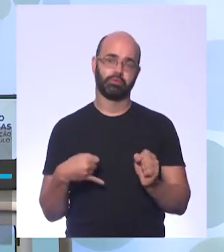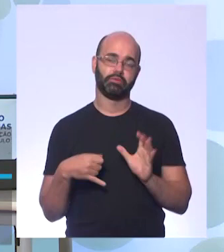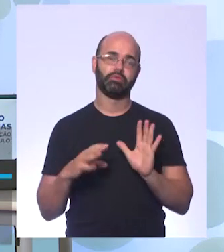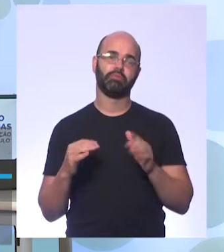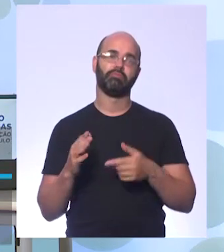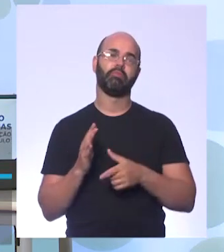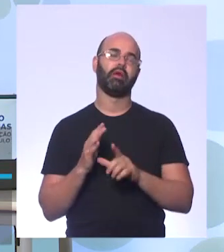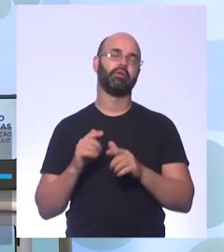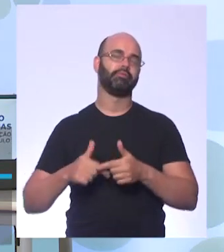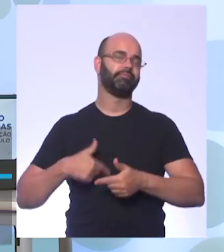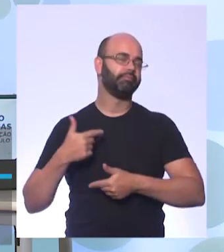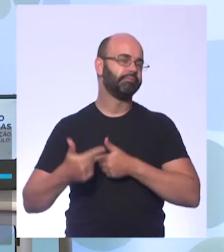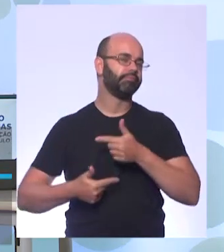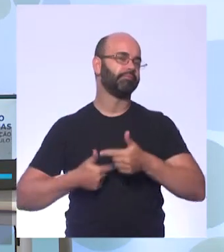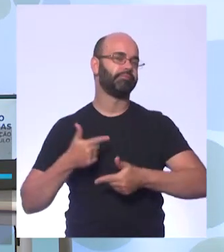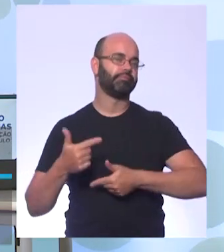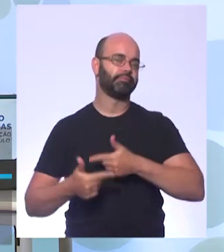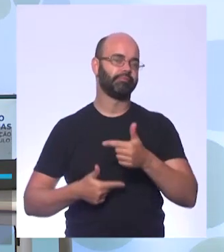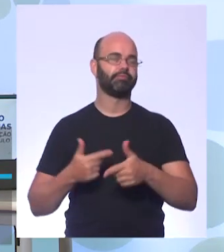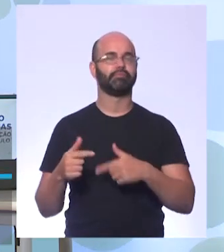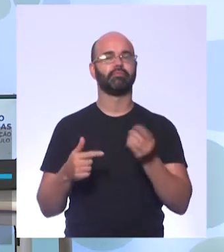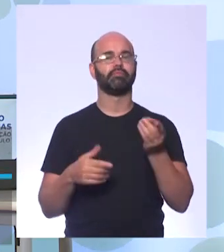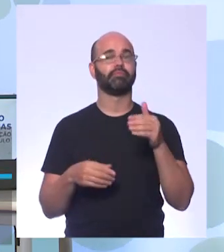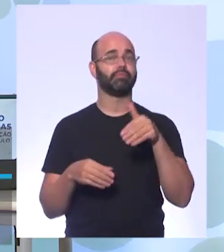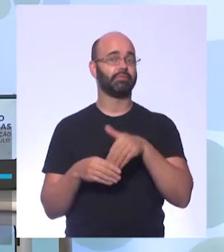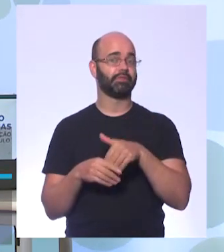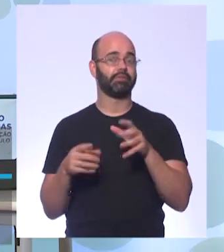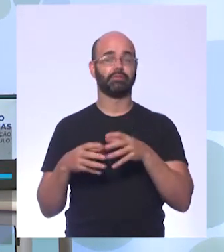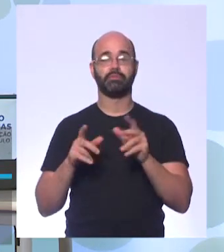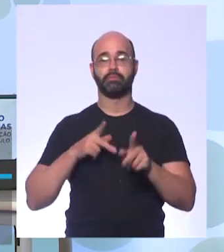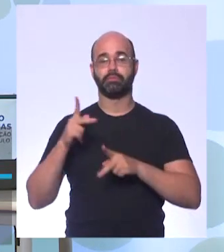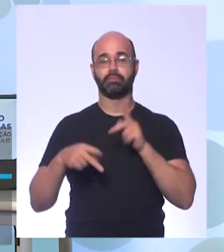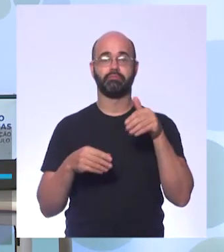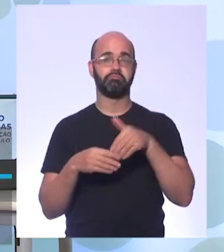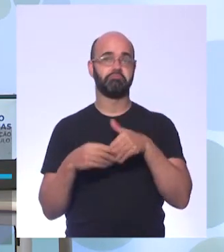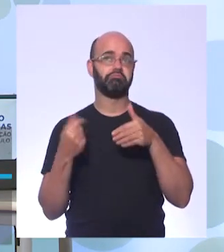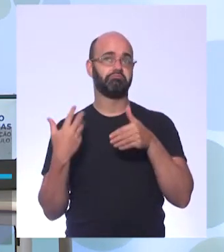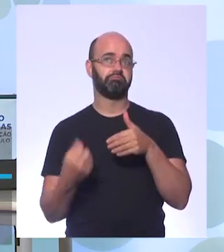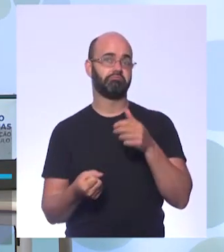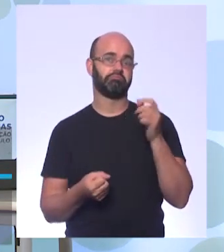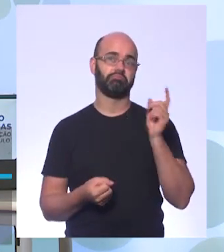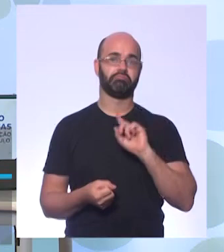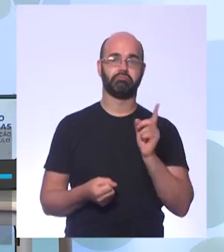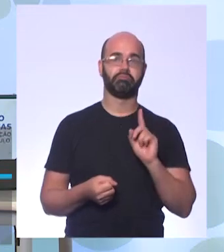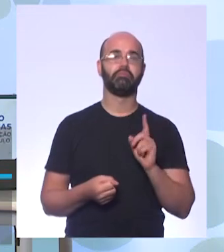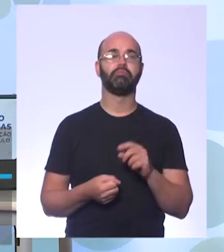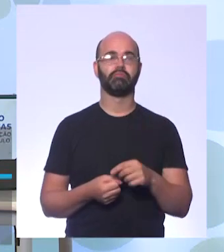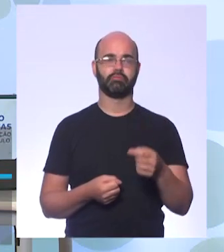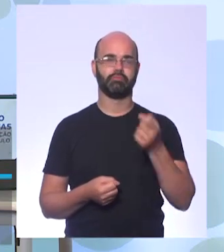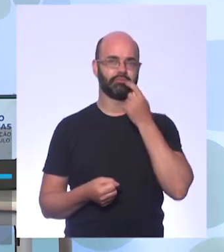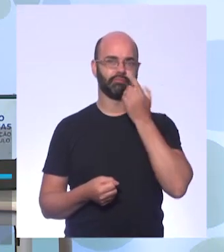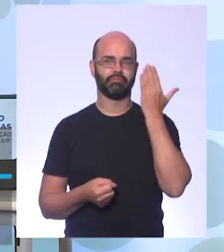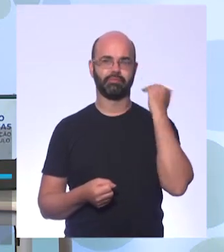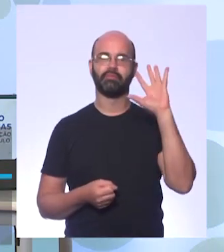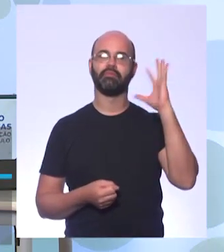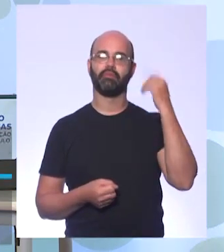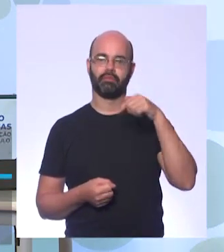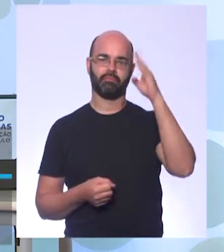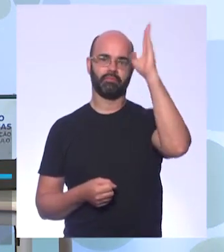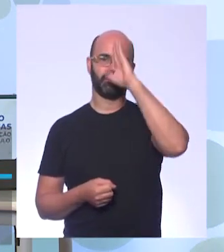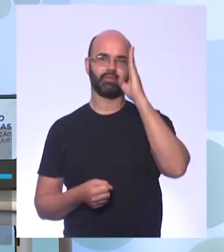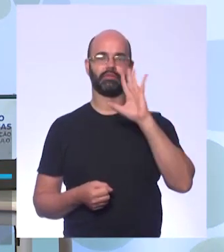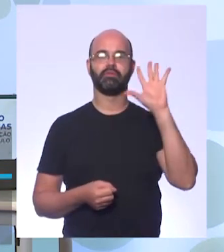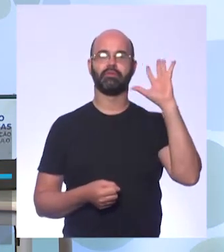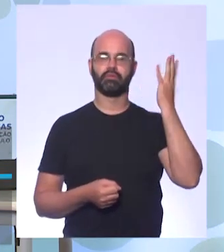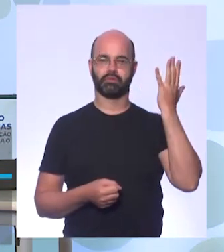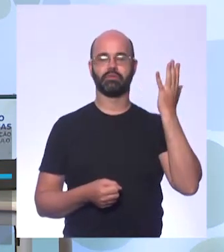passa por um processo até de eleição da própria população decidindo se quer ou não. né? Aconteceu recentemente aqui no Brasil, né?